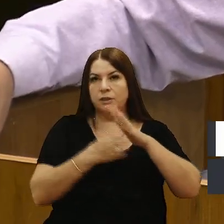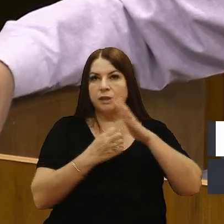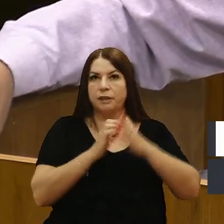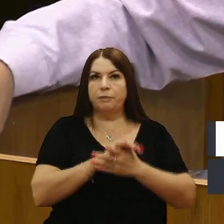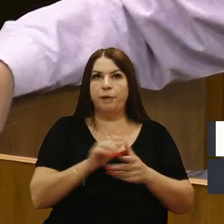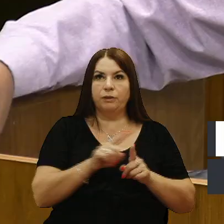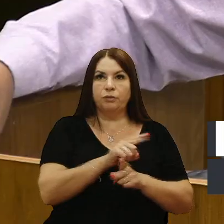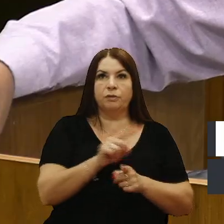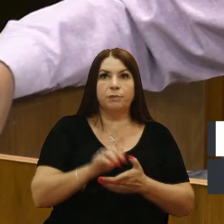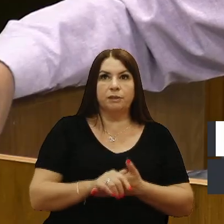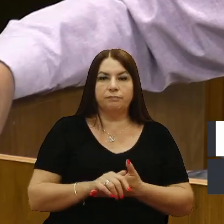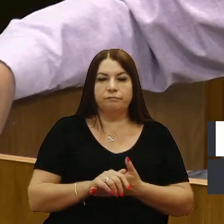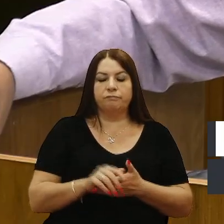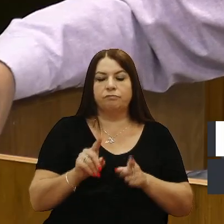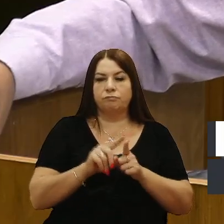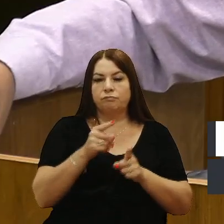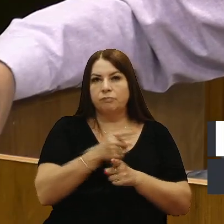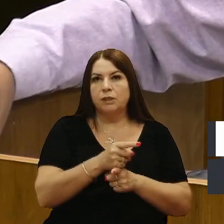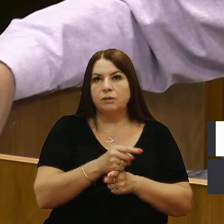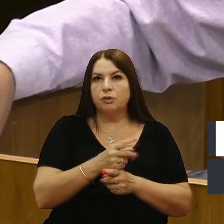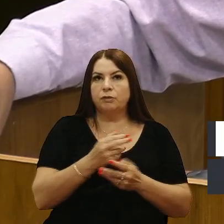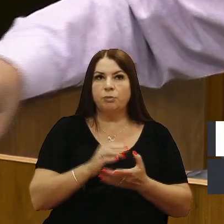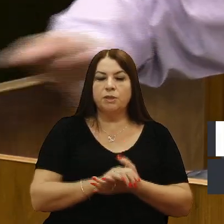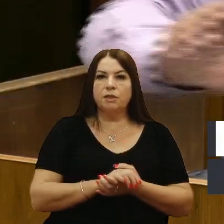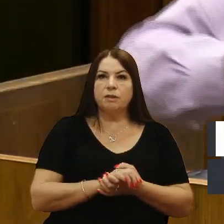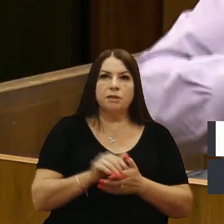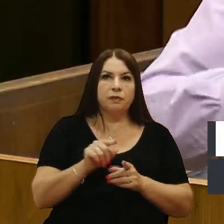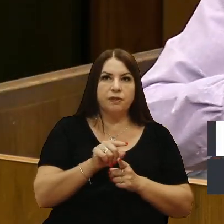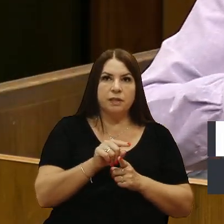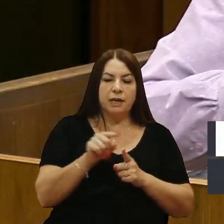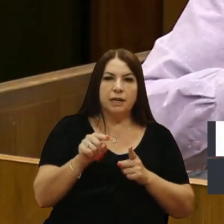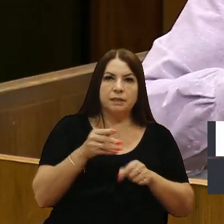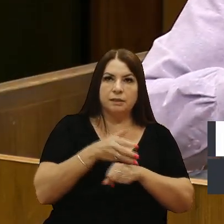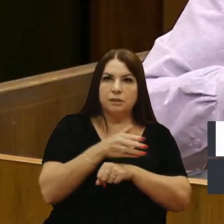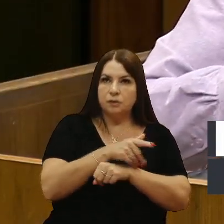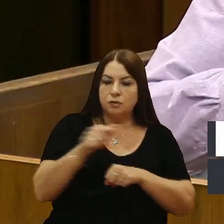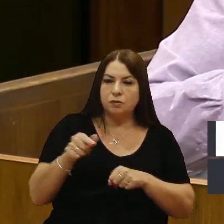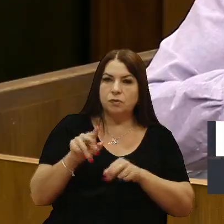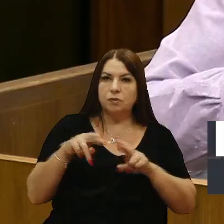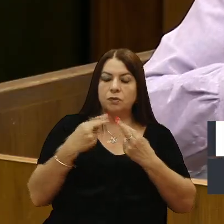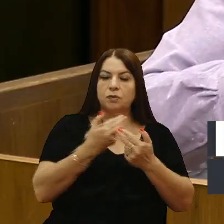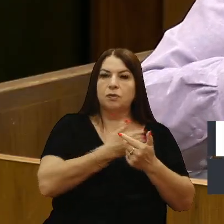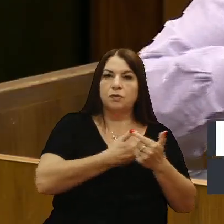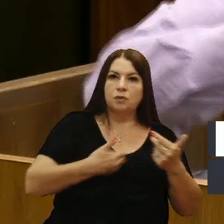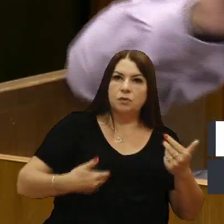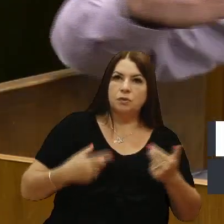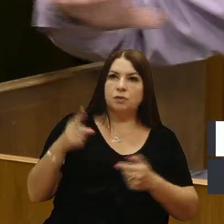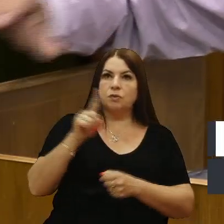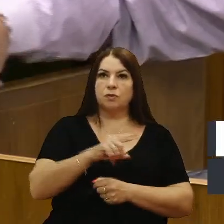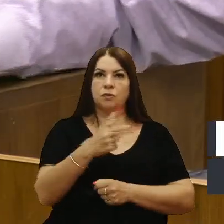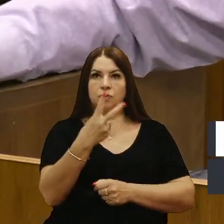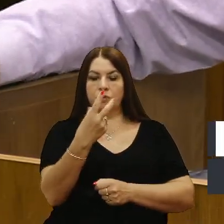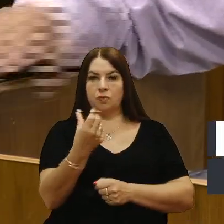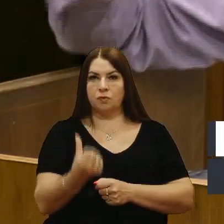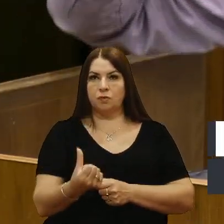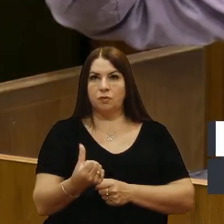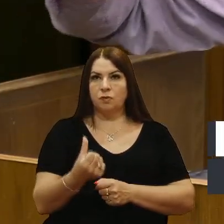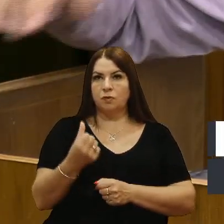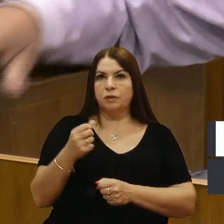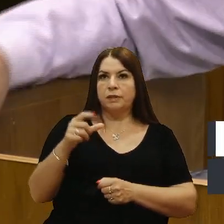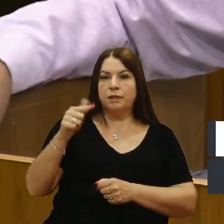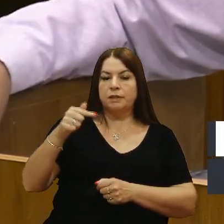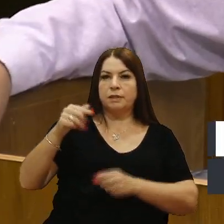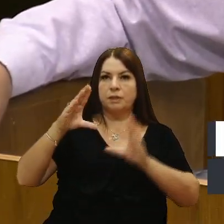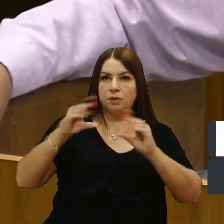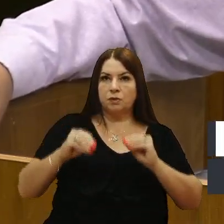cidade, para que a gente... participe da nossa audiência pública dia 26, às 19 horas,